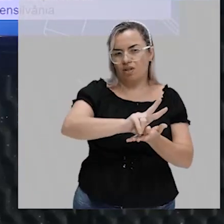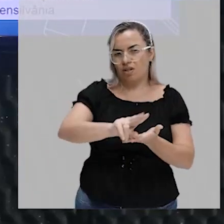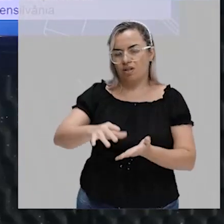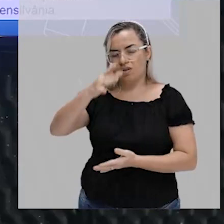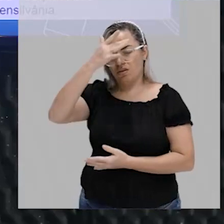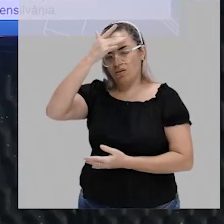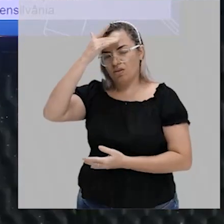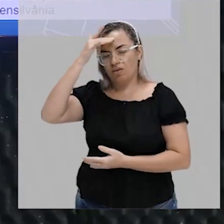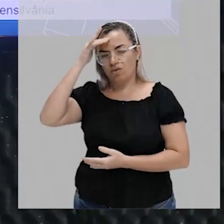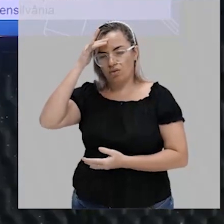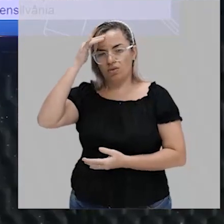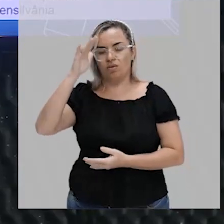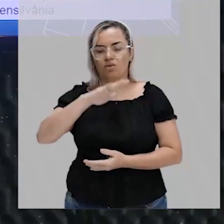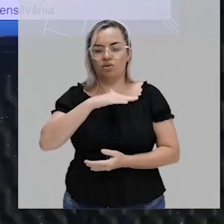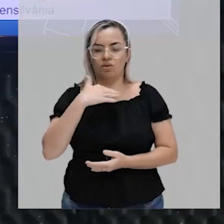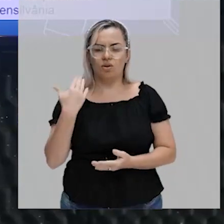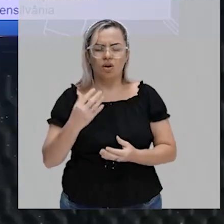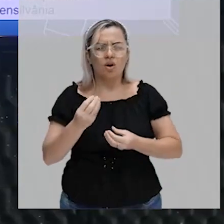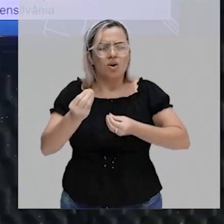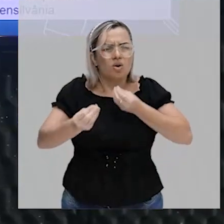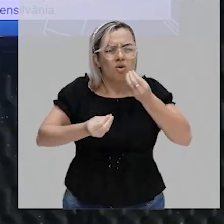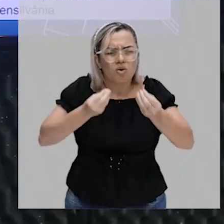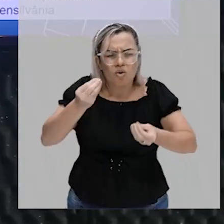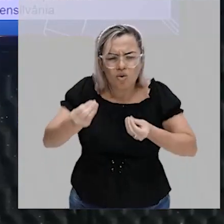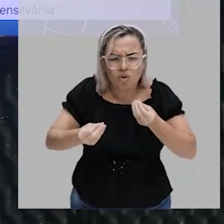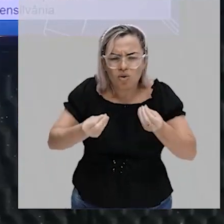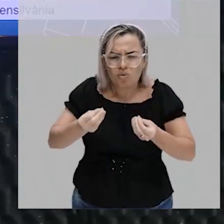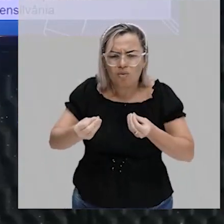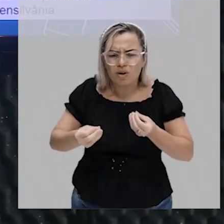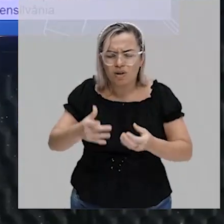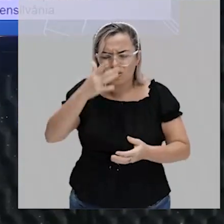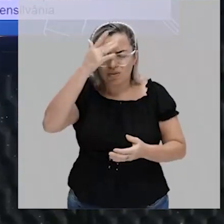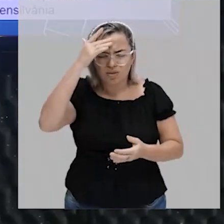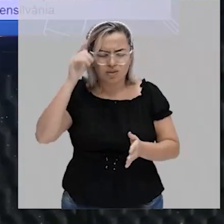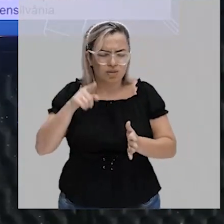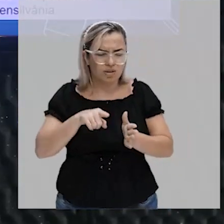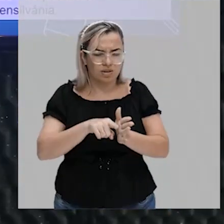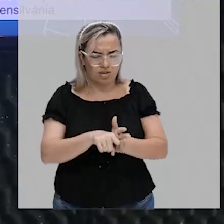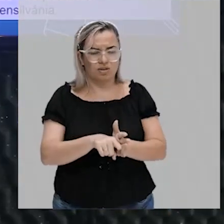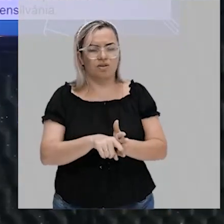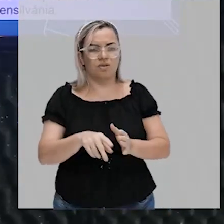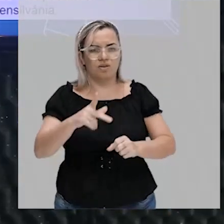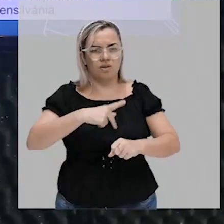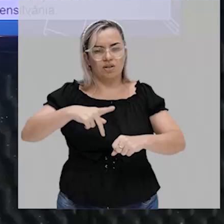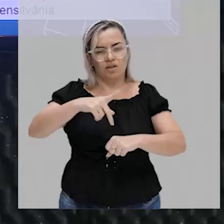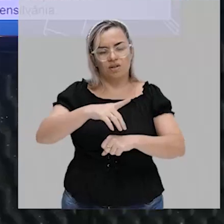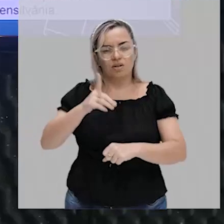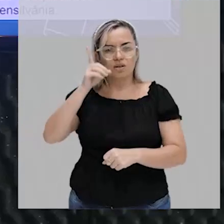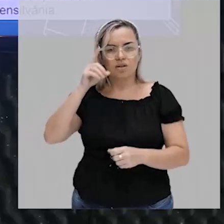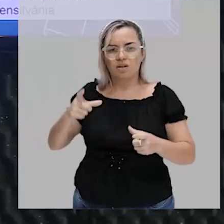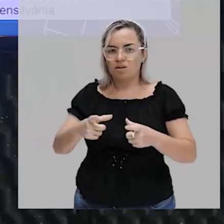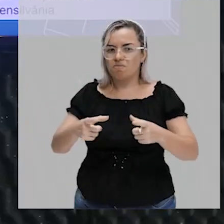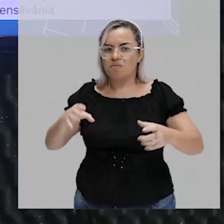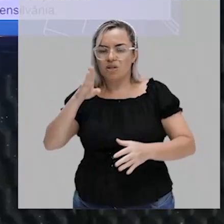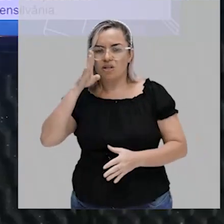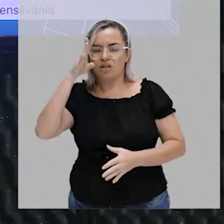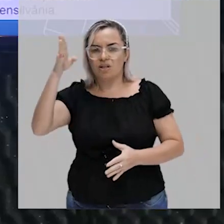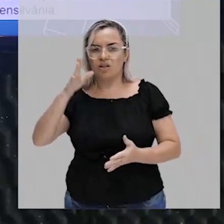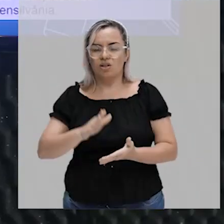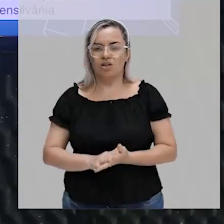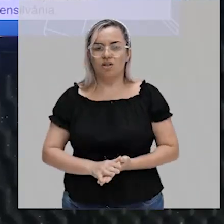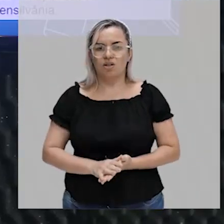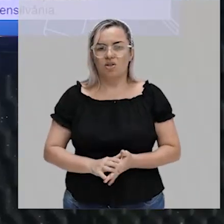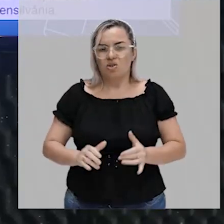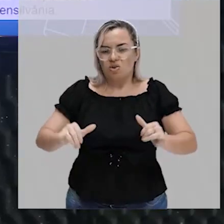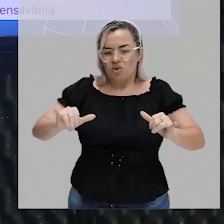Meu Deus, como é que a maior nação do mundo sofre esse ataque? E como consequência disso, o governo norte-americano ele